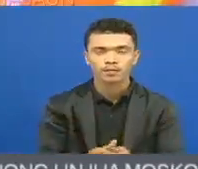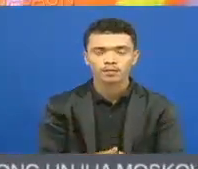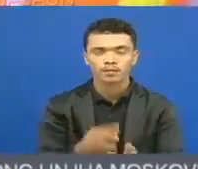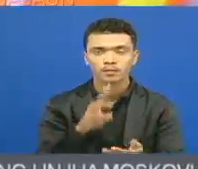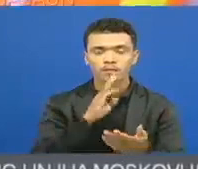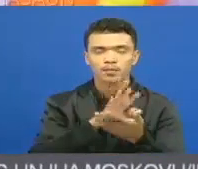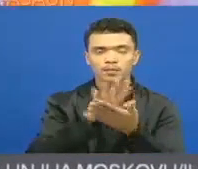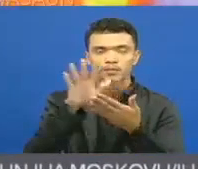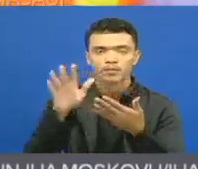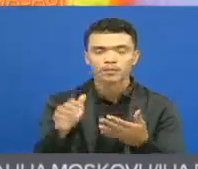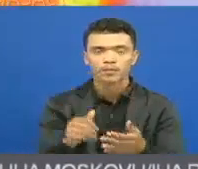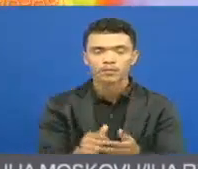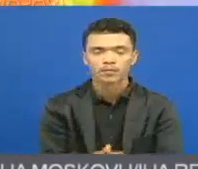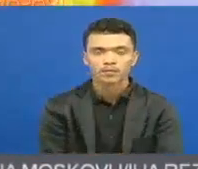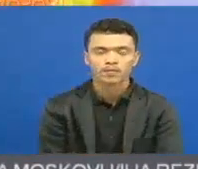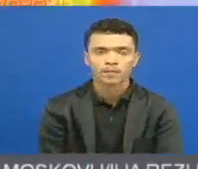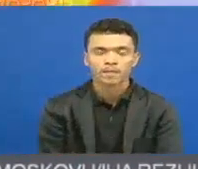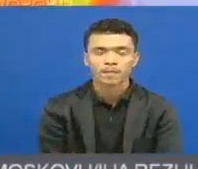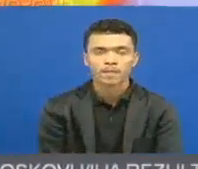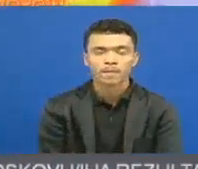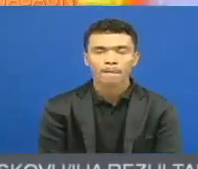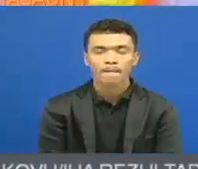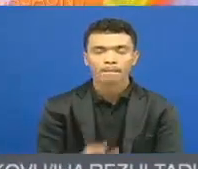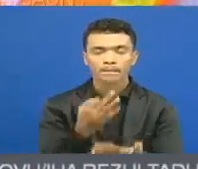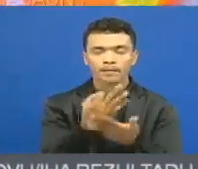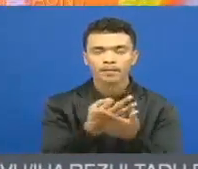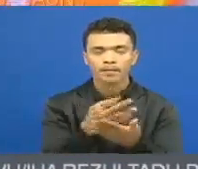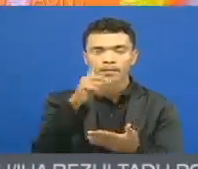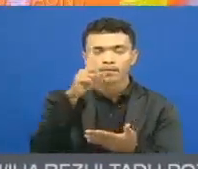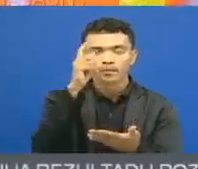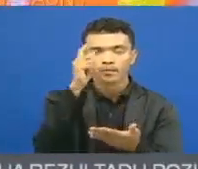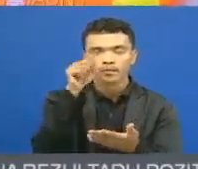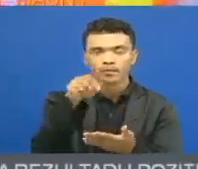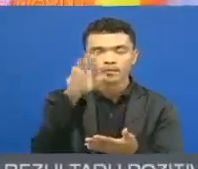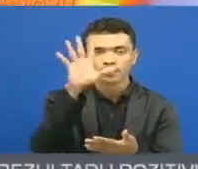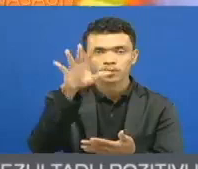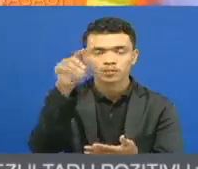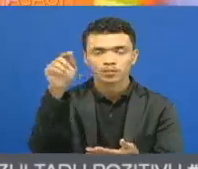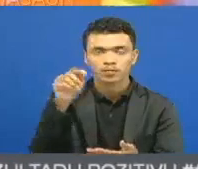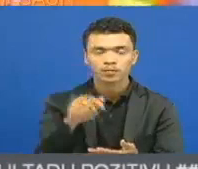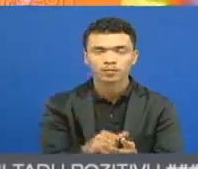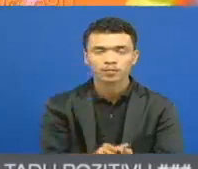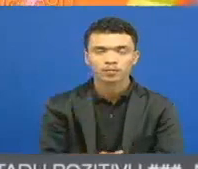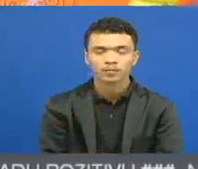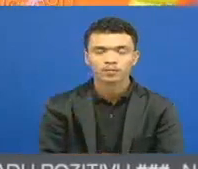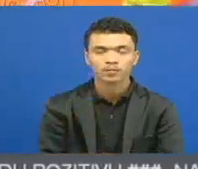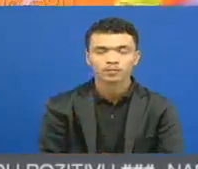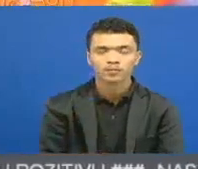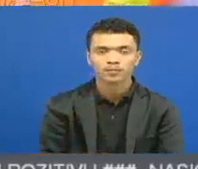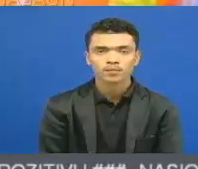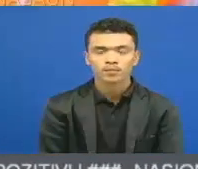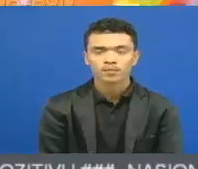ne. Projeto né, tinha custo 1.5 e tal. Companhia Rua Maclau Hela,